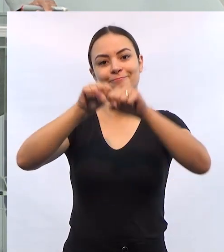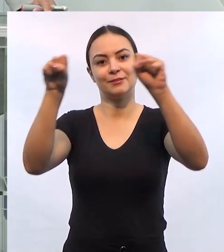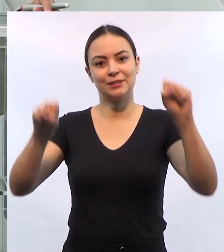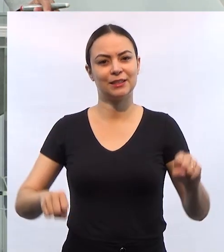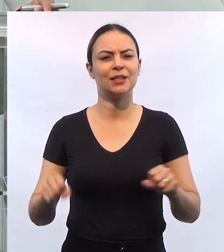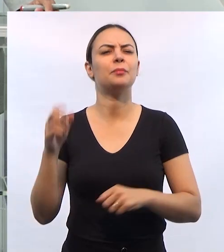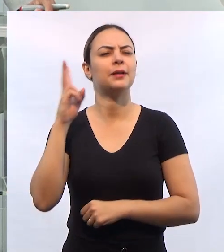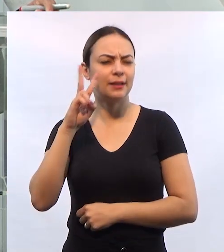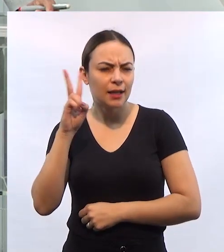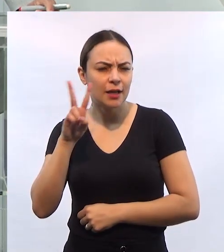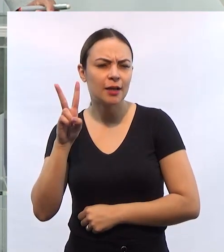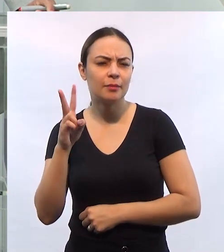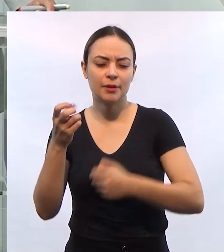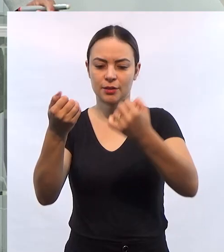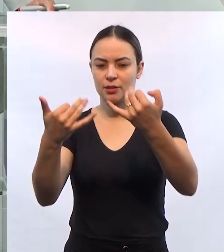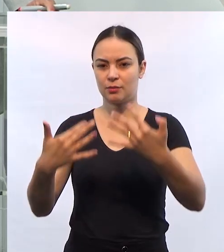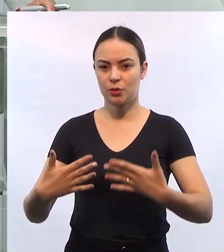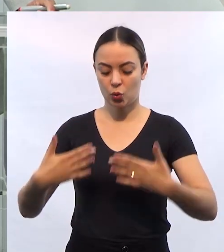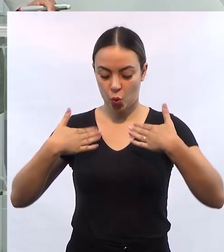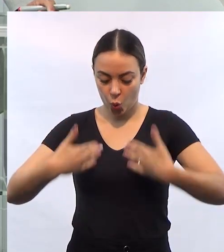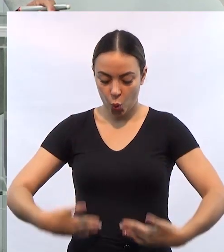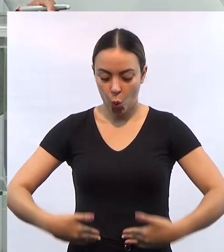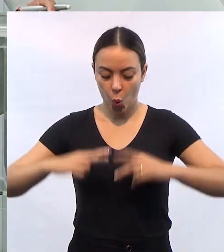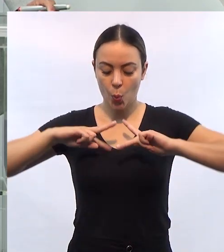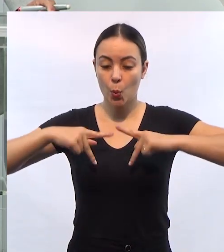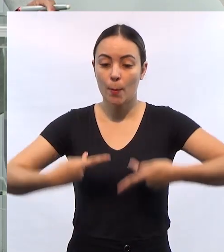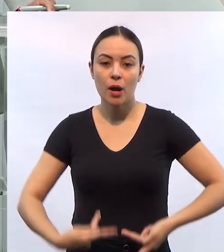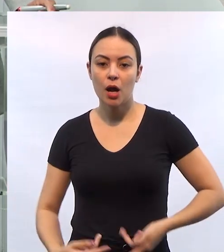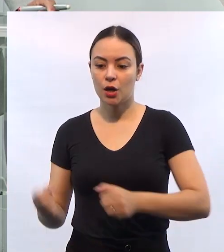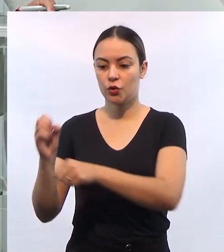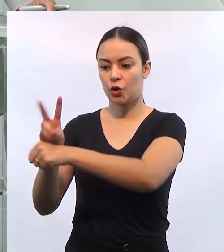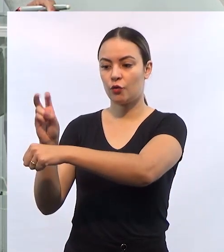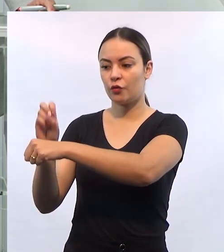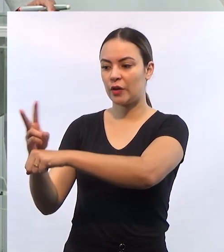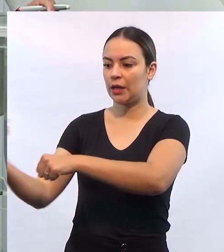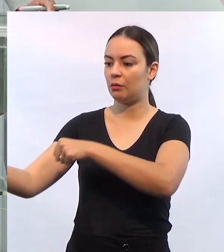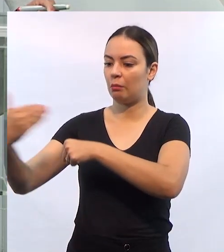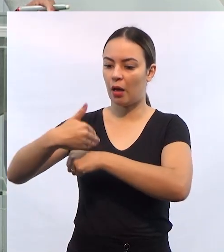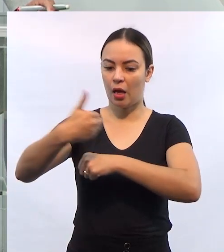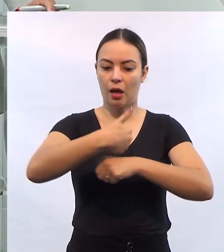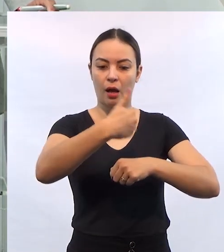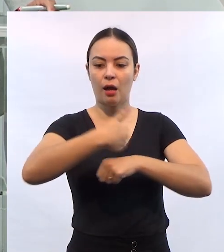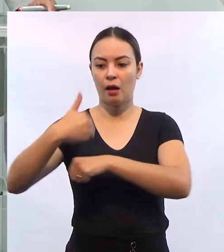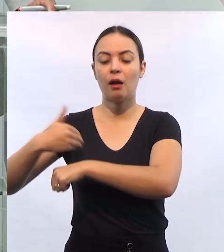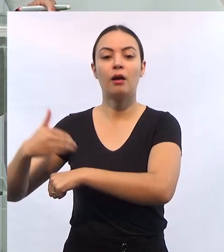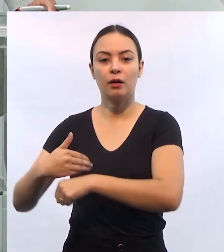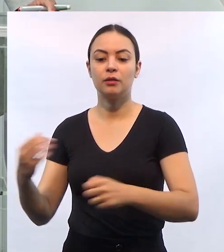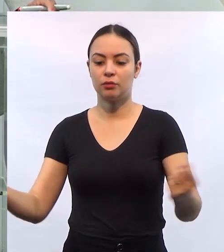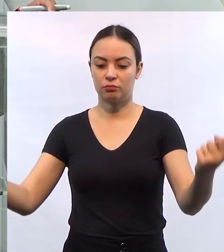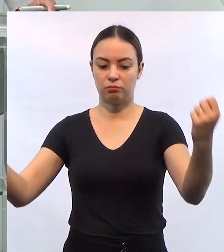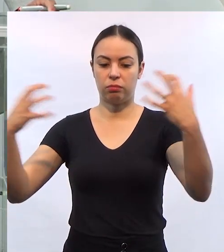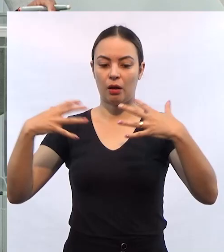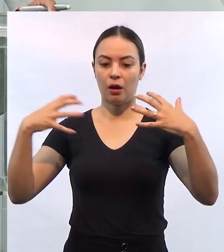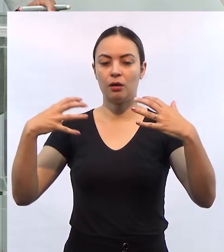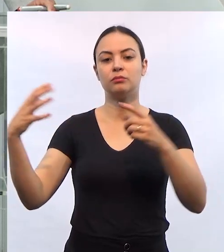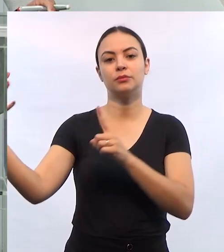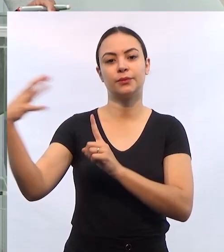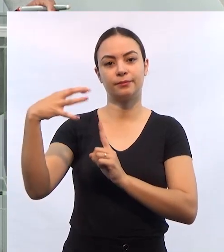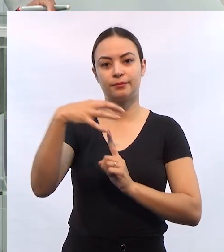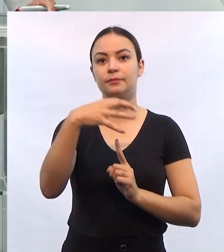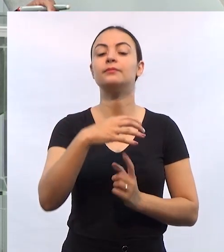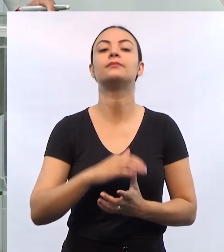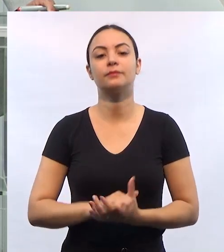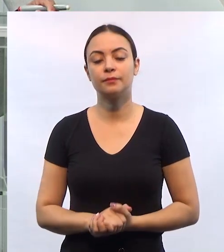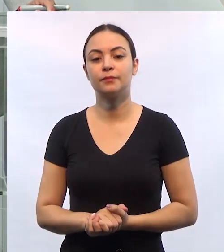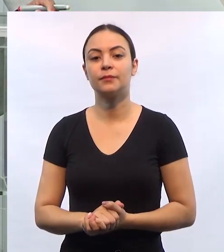nós falamos do corpo humano, os vírus que nos atacam, a gente tem controle sobre eles? Não. O homem até tenta, mas não consegue. Tá? A gente tenta